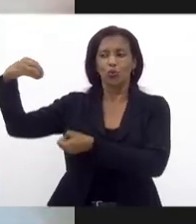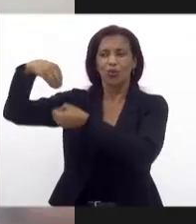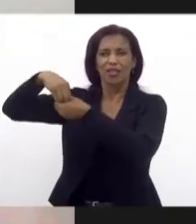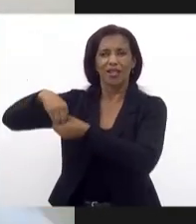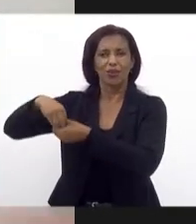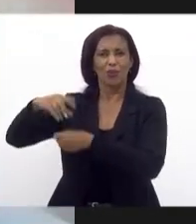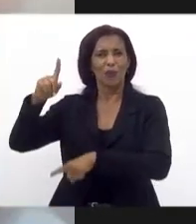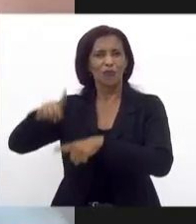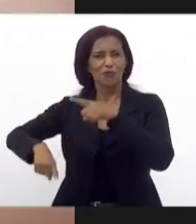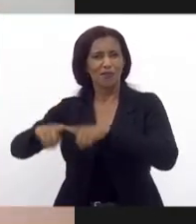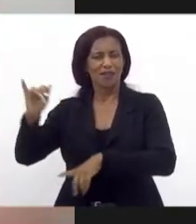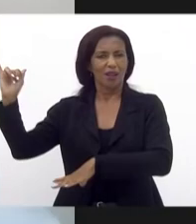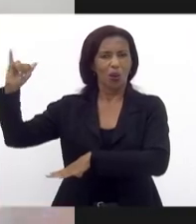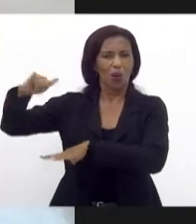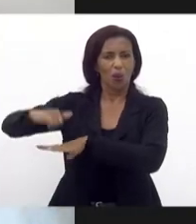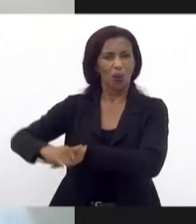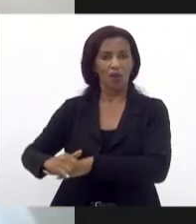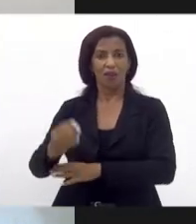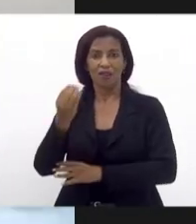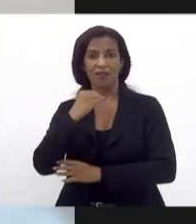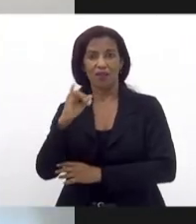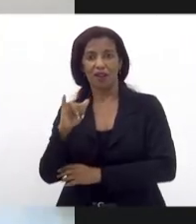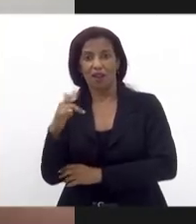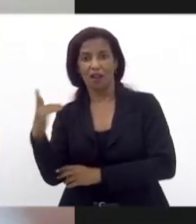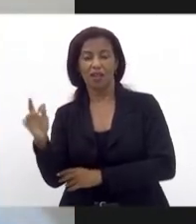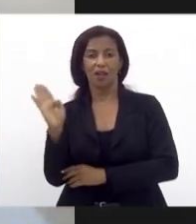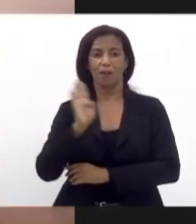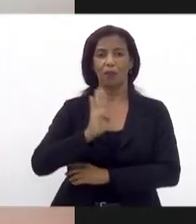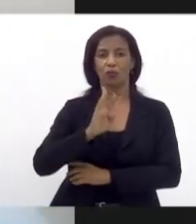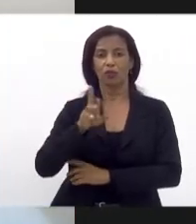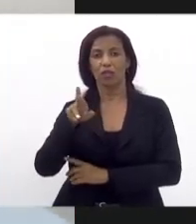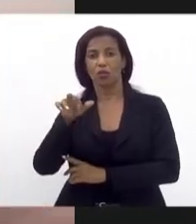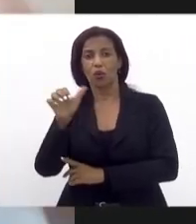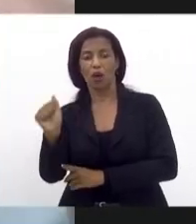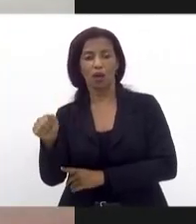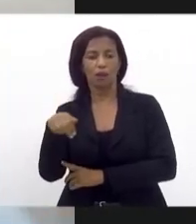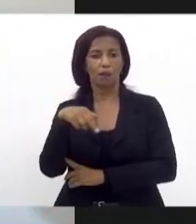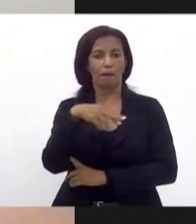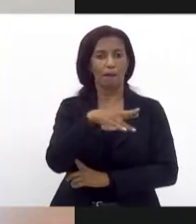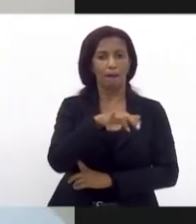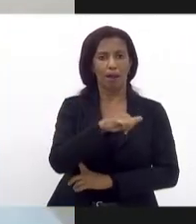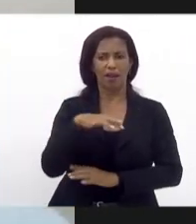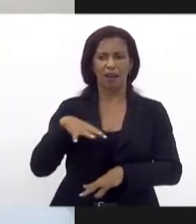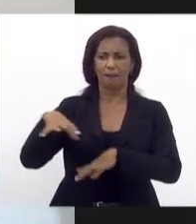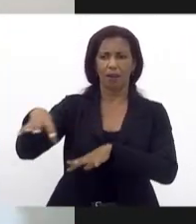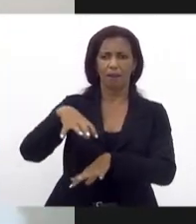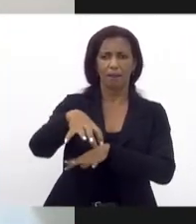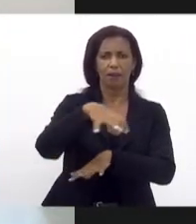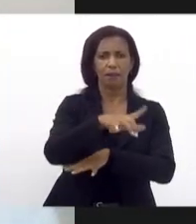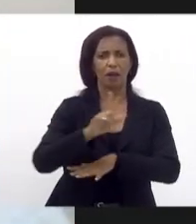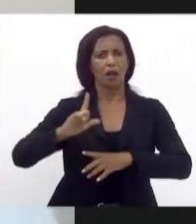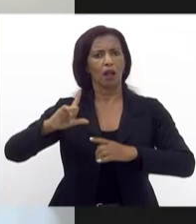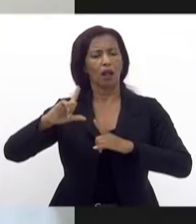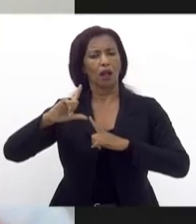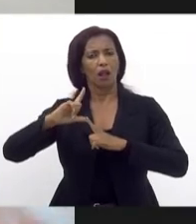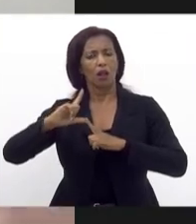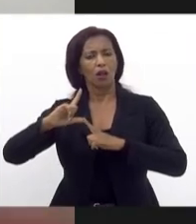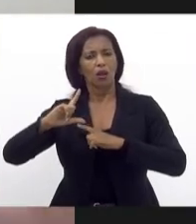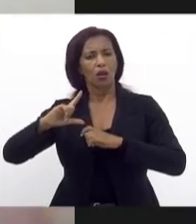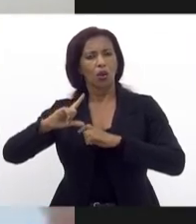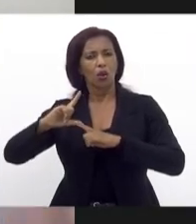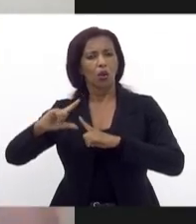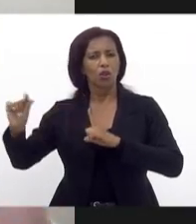TECAR. Enfraquece a Ilha do Governador, com sucesso, Ramos, Maré, enfraquece a logística do Fundão. Ou seja, é